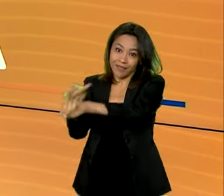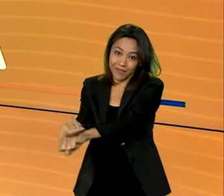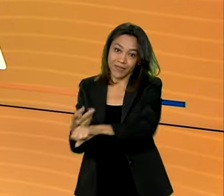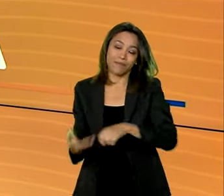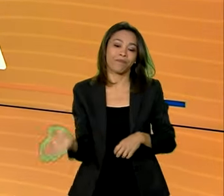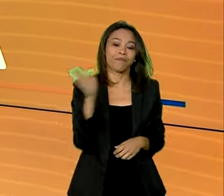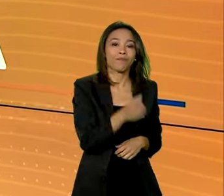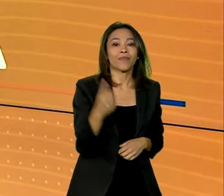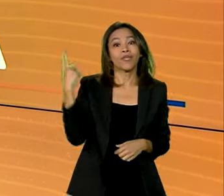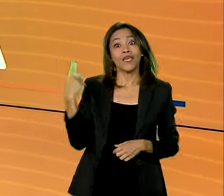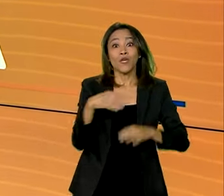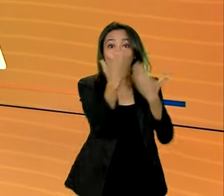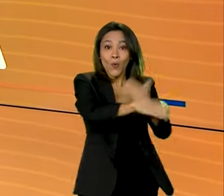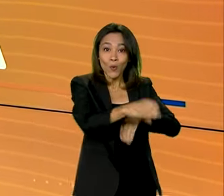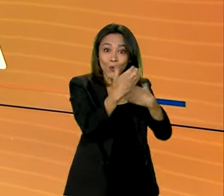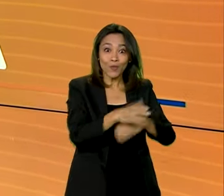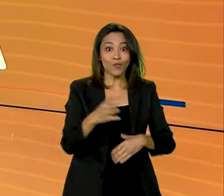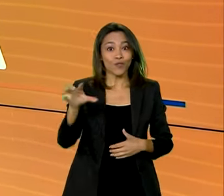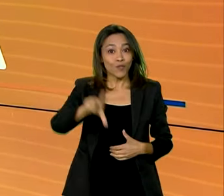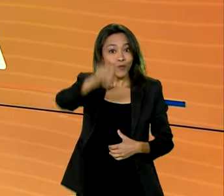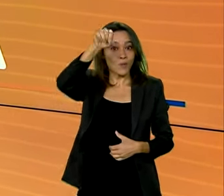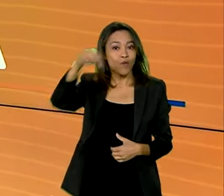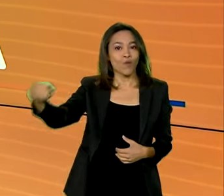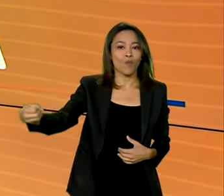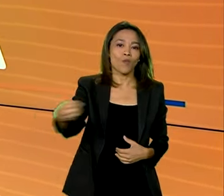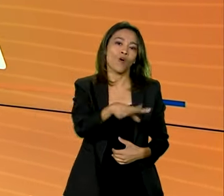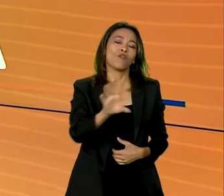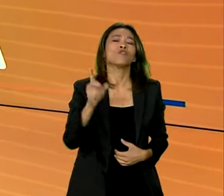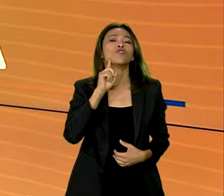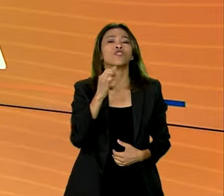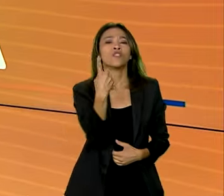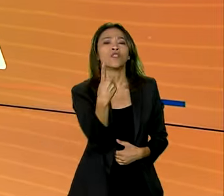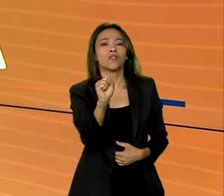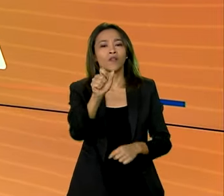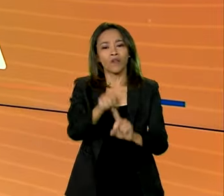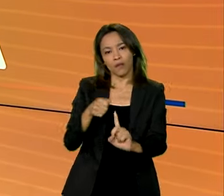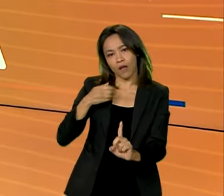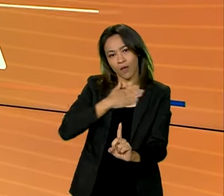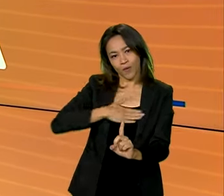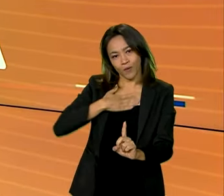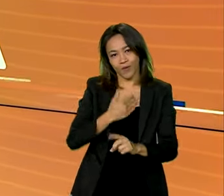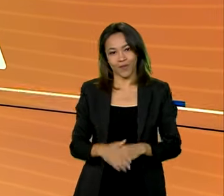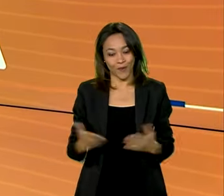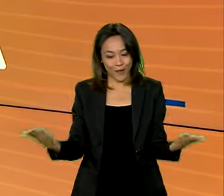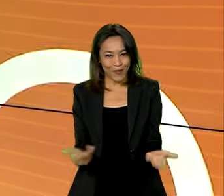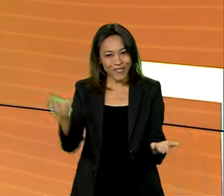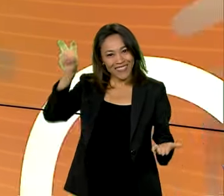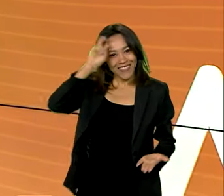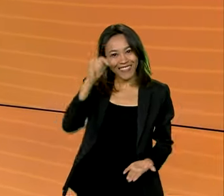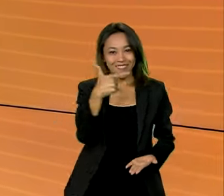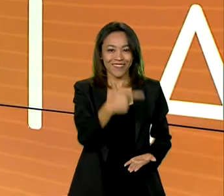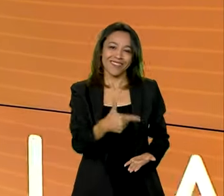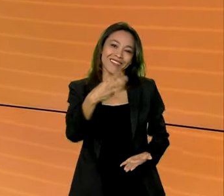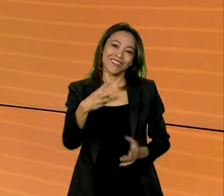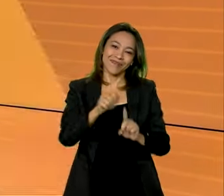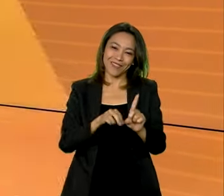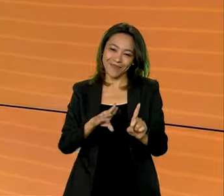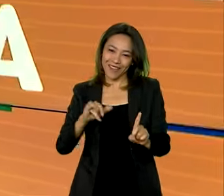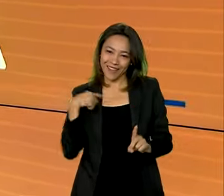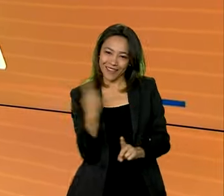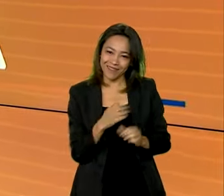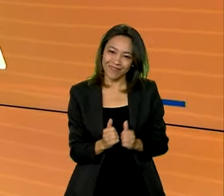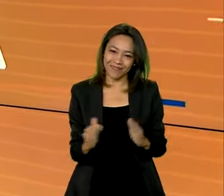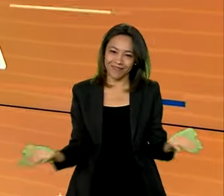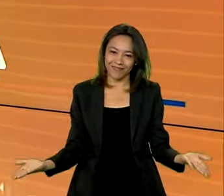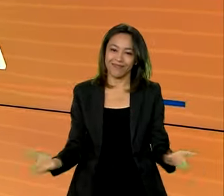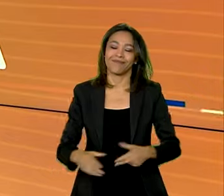nacional unificado já tem nova data. As provas serão em 18 de agosto. Quinta-feira, 23 de maio, o Brasil em Dia